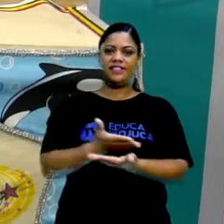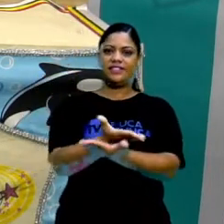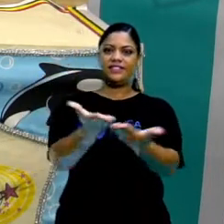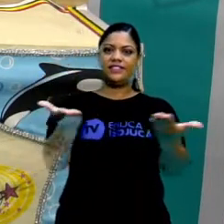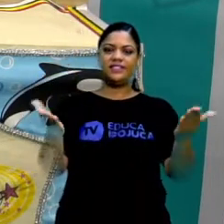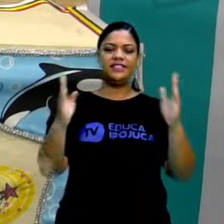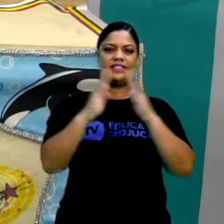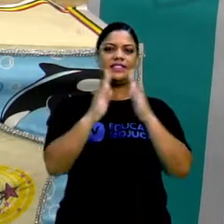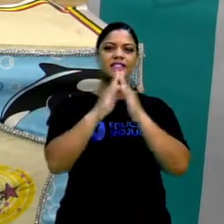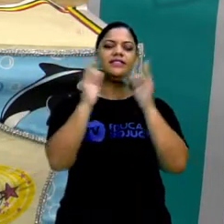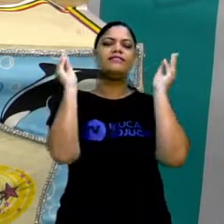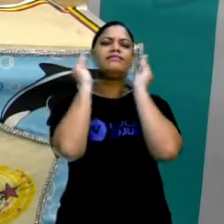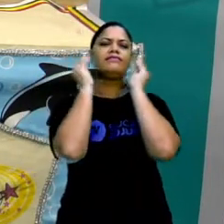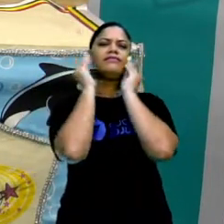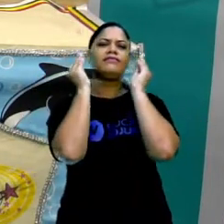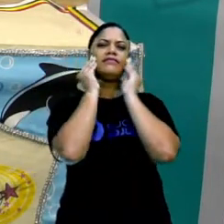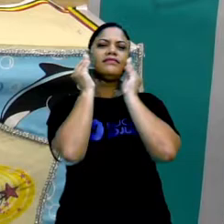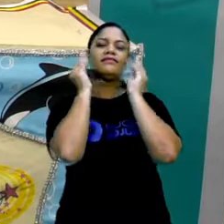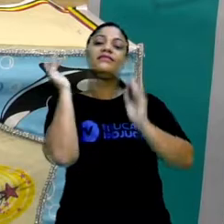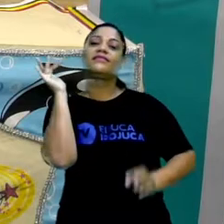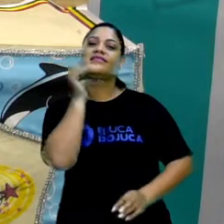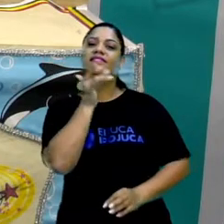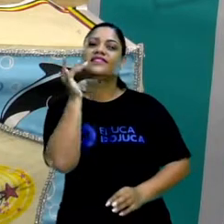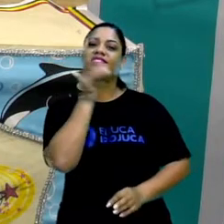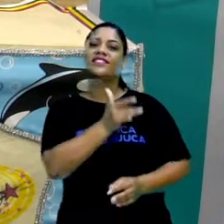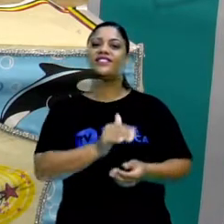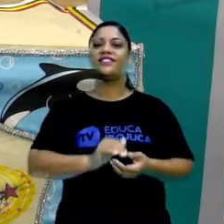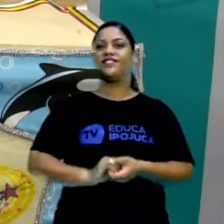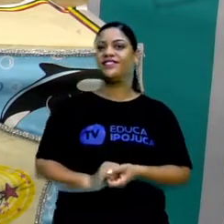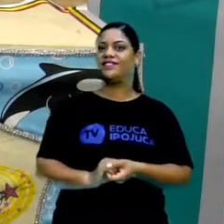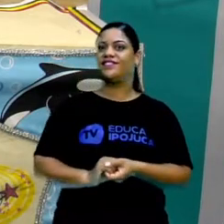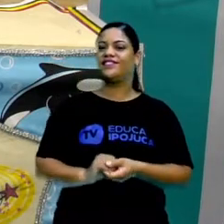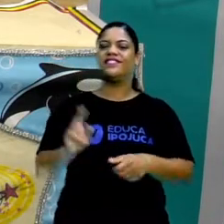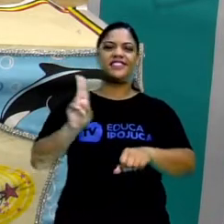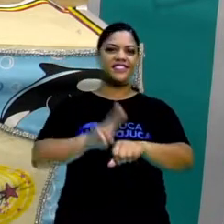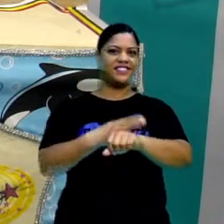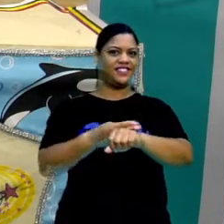de casa aquele beijo bem gostoso com sabor de quê?